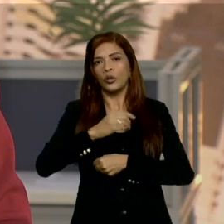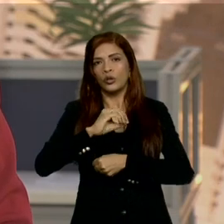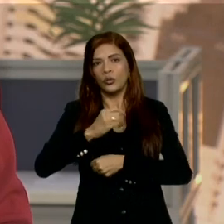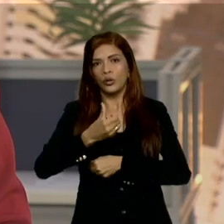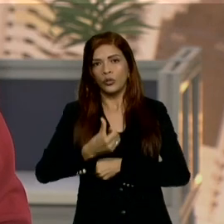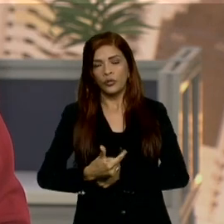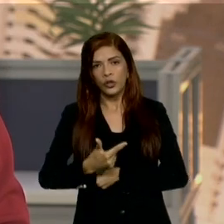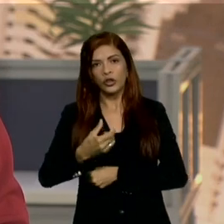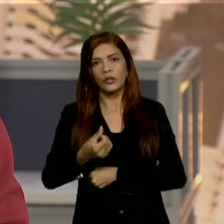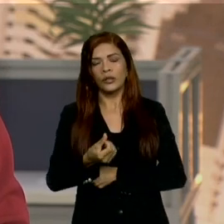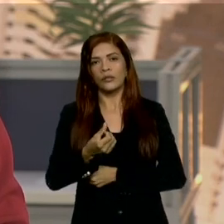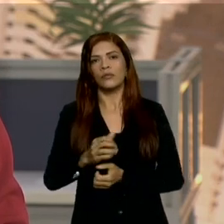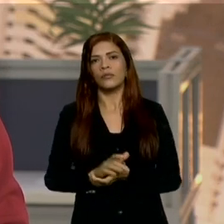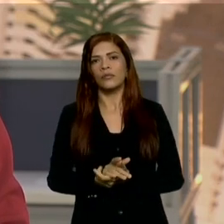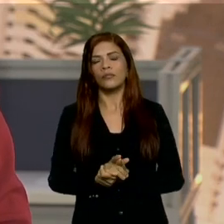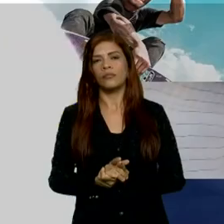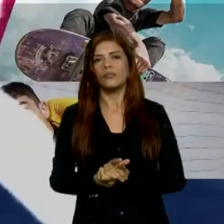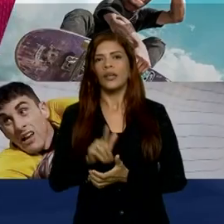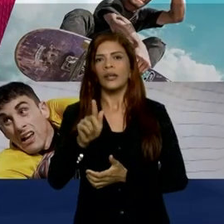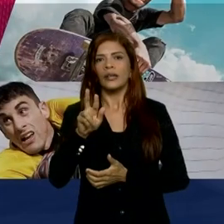Dani dão um